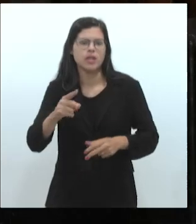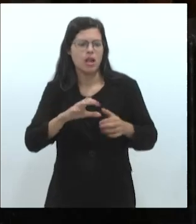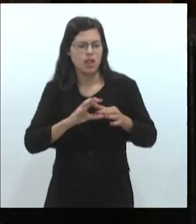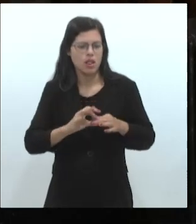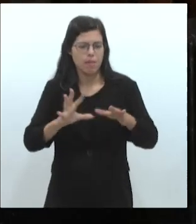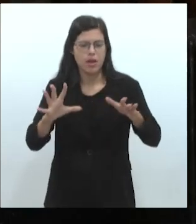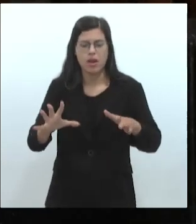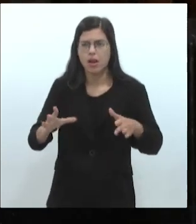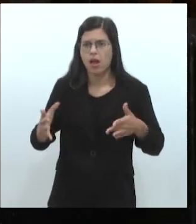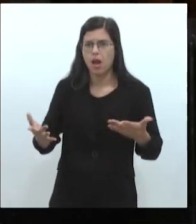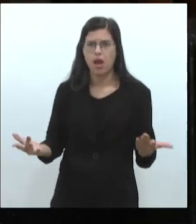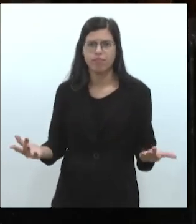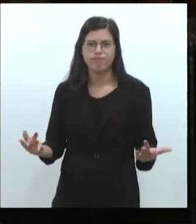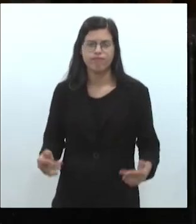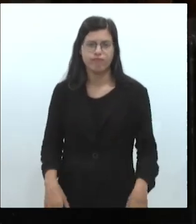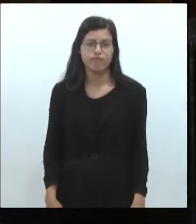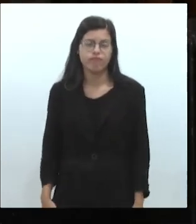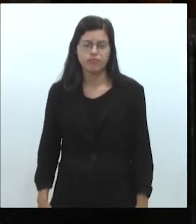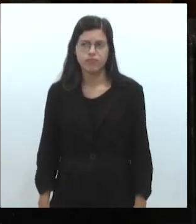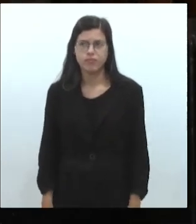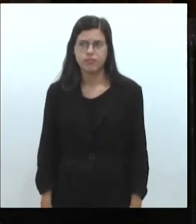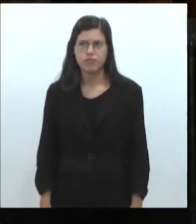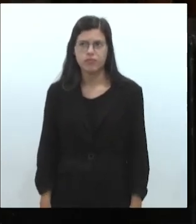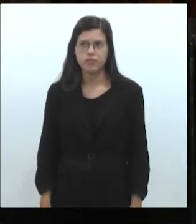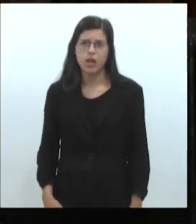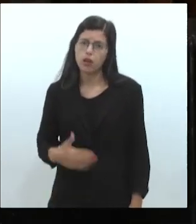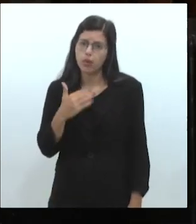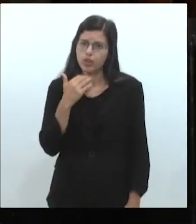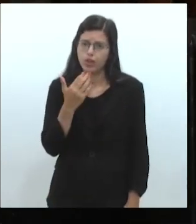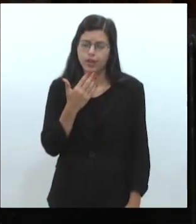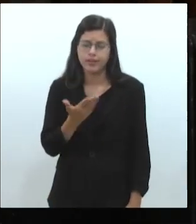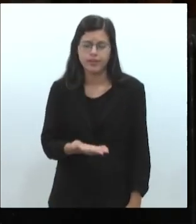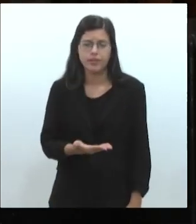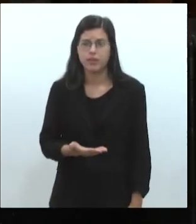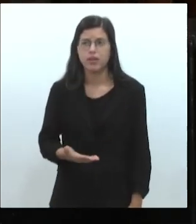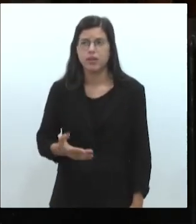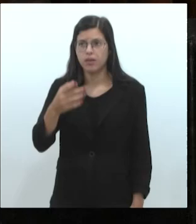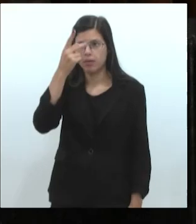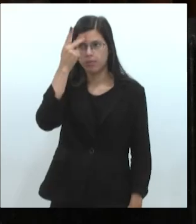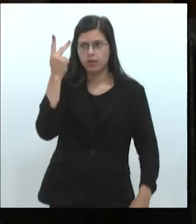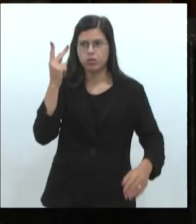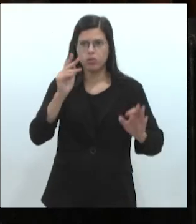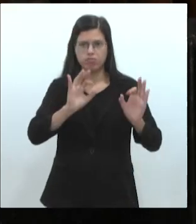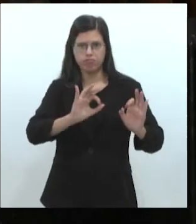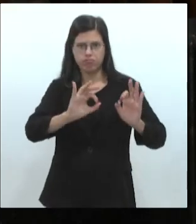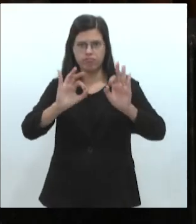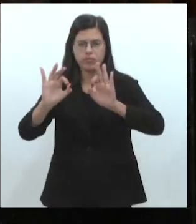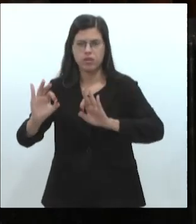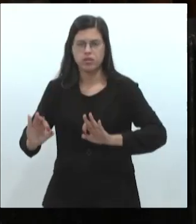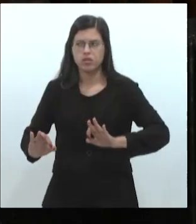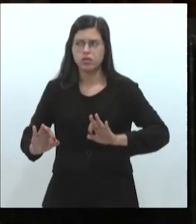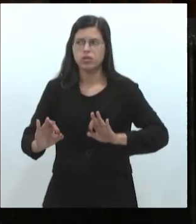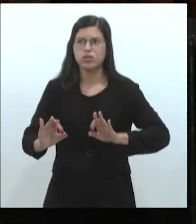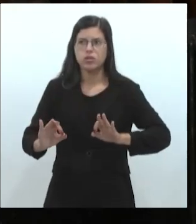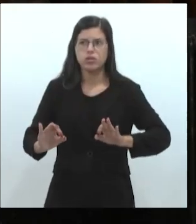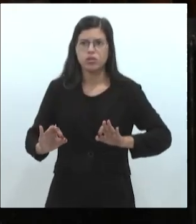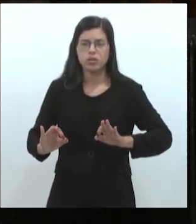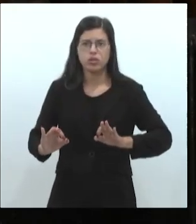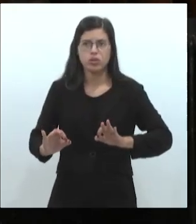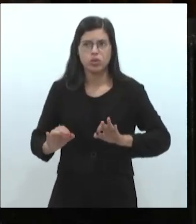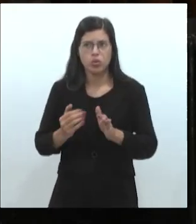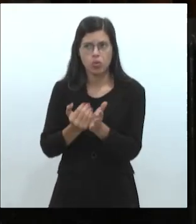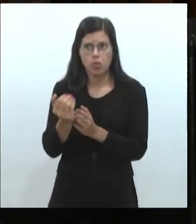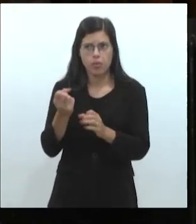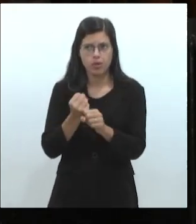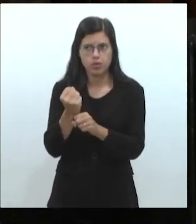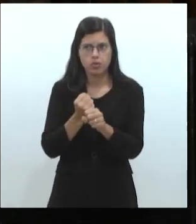fica esse enxuga-gelo danado. Para a pessoa que está nos assistindo, início de